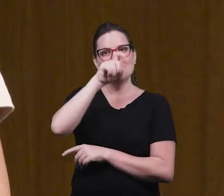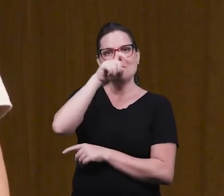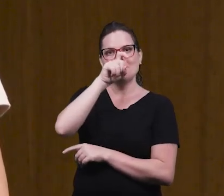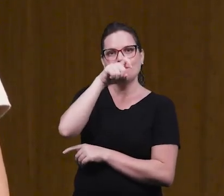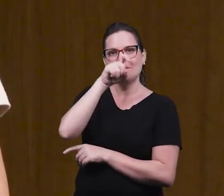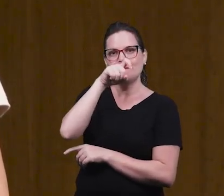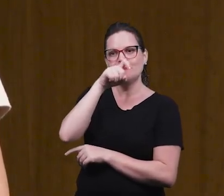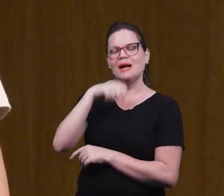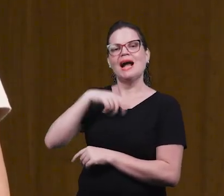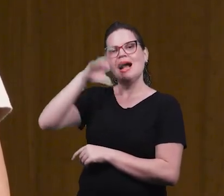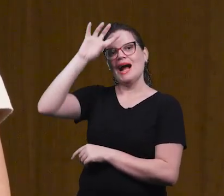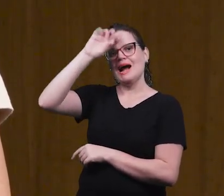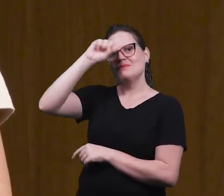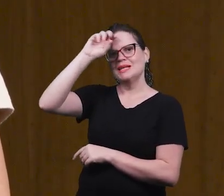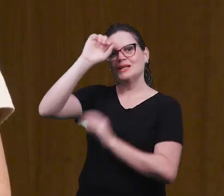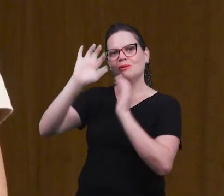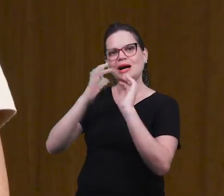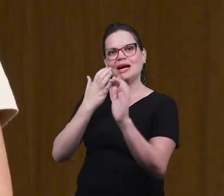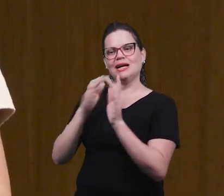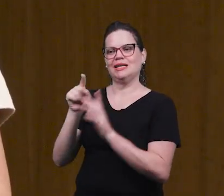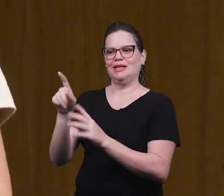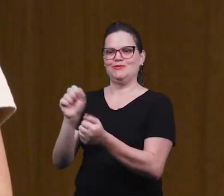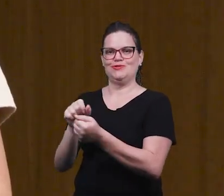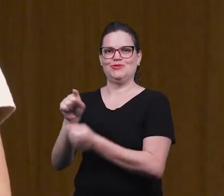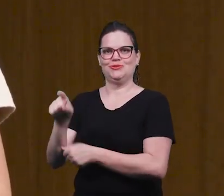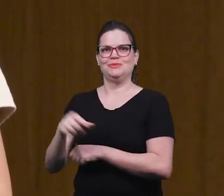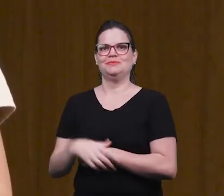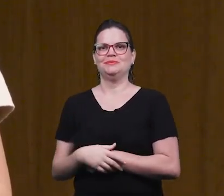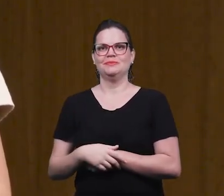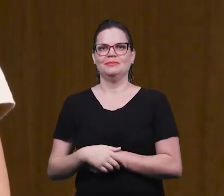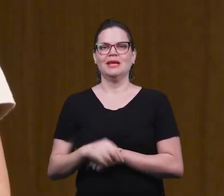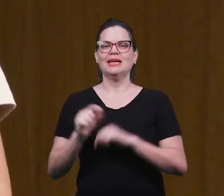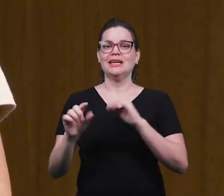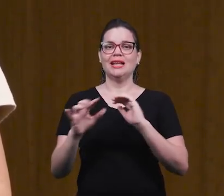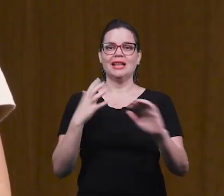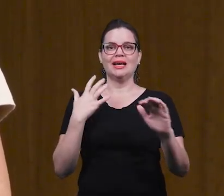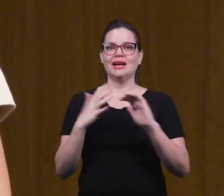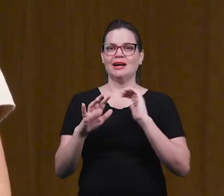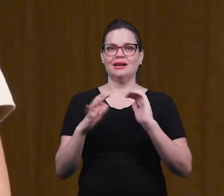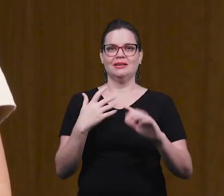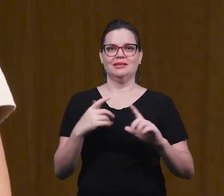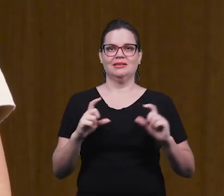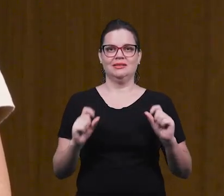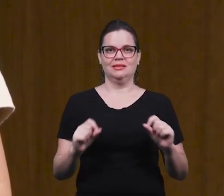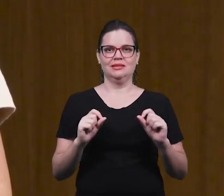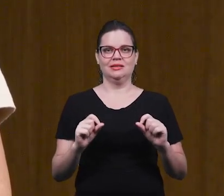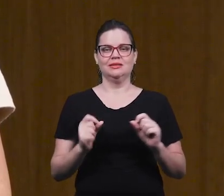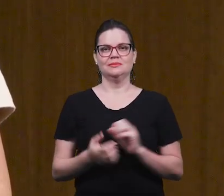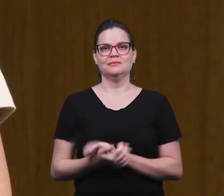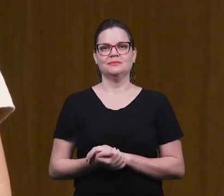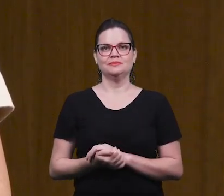papagaio aprendeu a cantar com ela. Aí ela virou para mim e falou bem assim, e ela canta